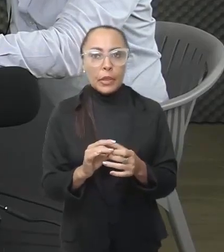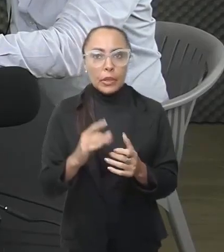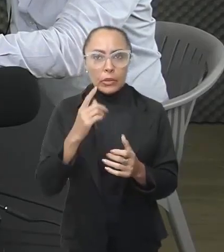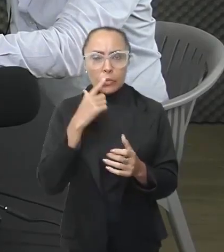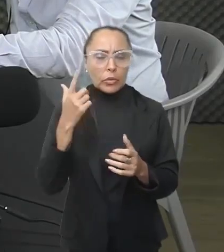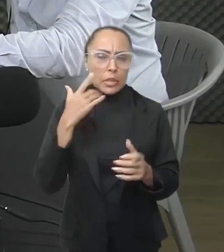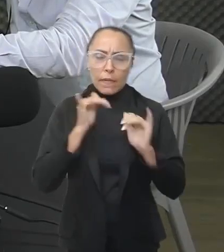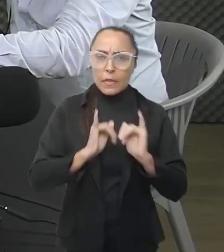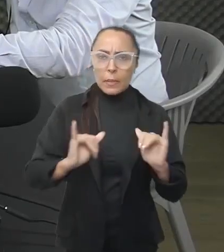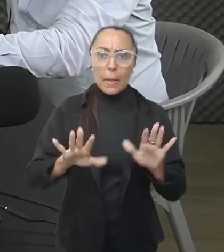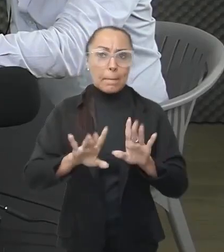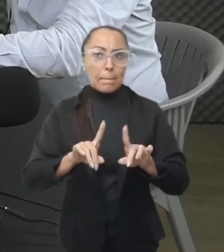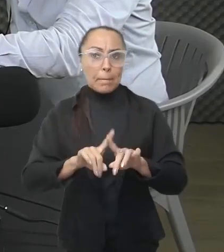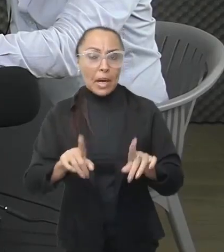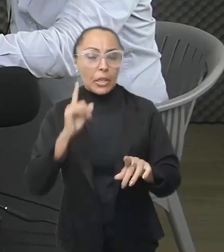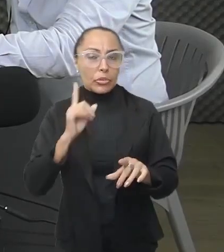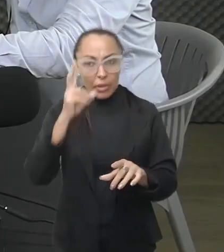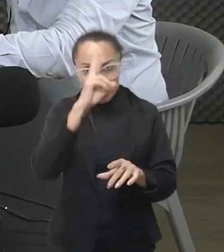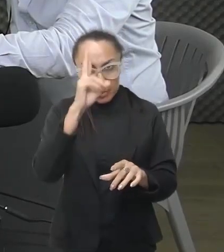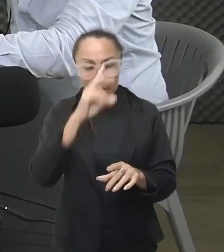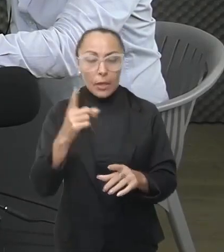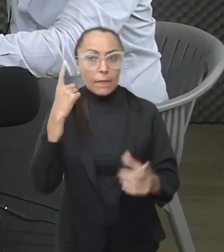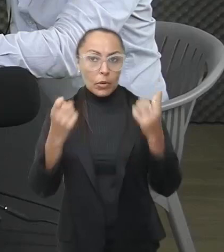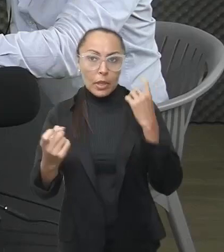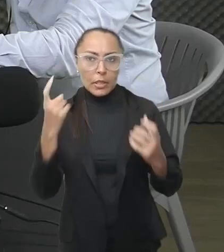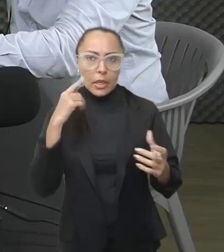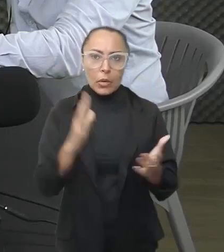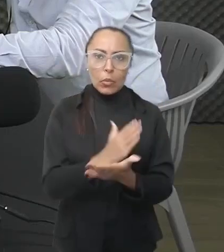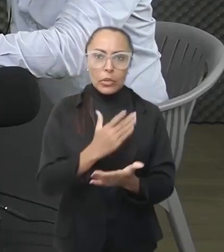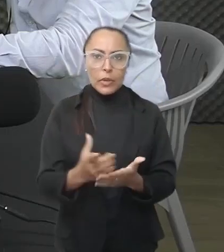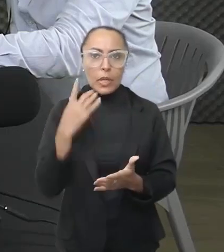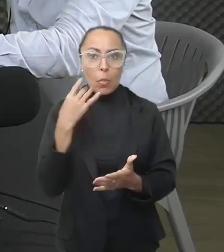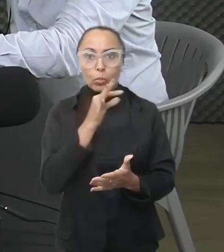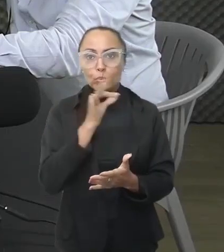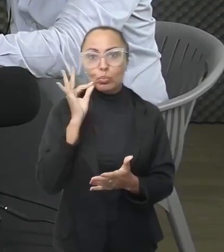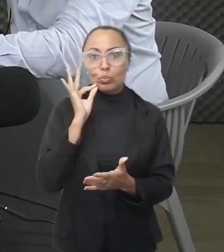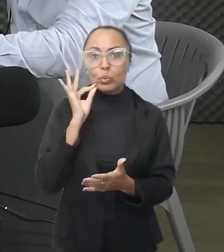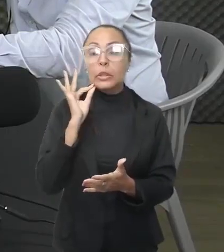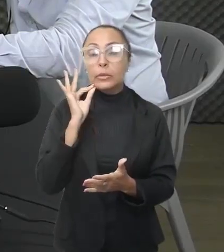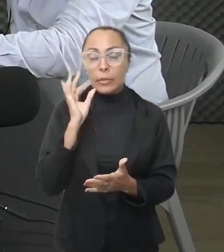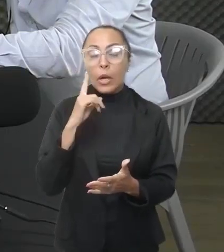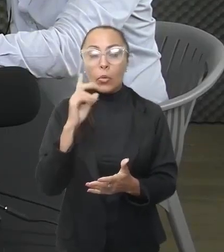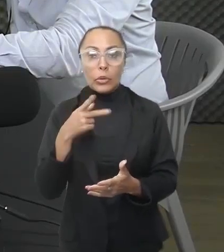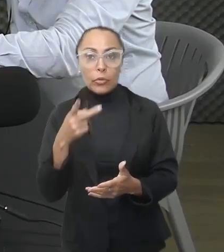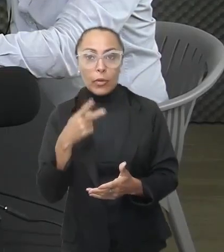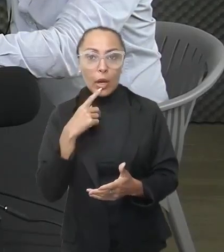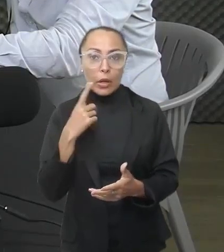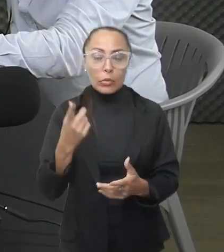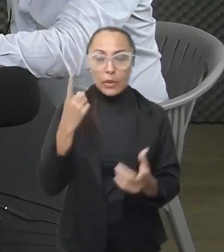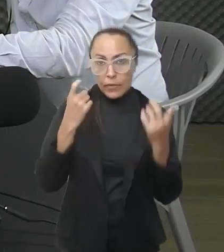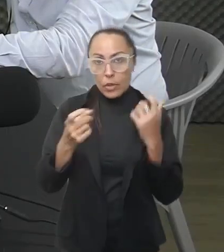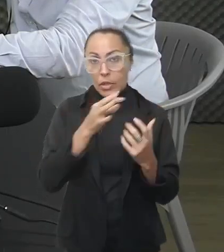mas lembrar de uma violência que muitas vezes ela é silenciosa. E quando eu falo de violência silenciosa, é de